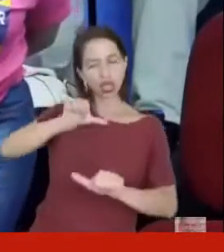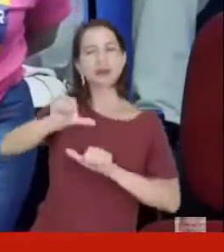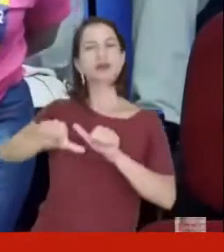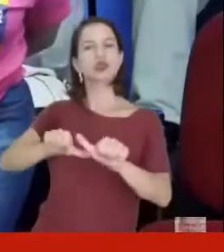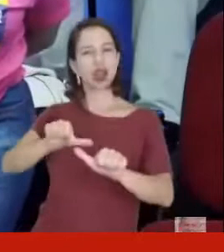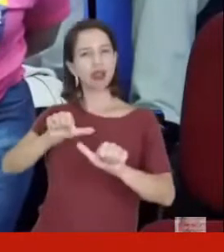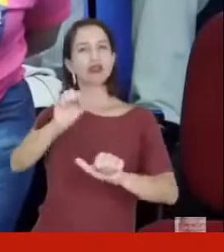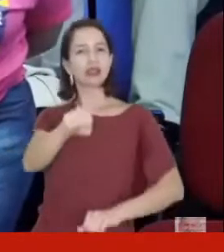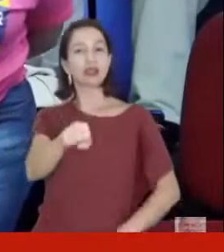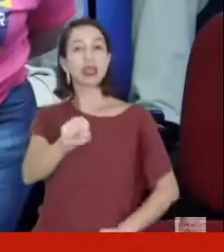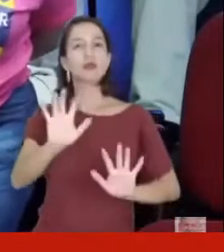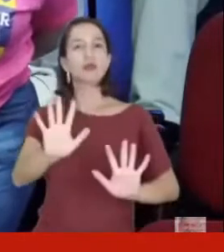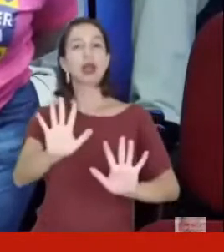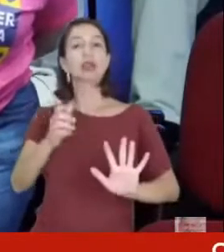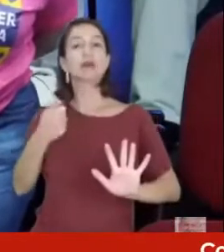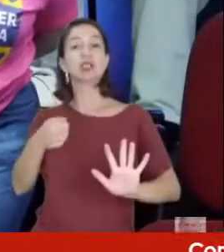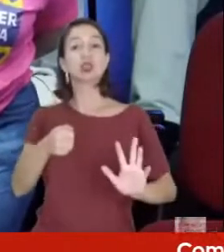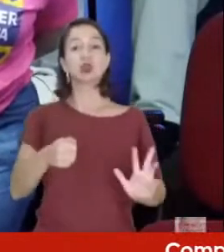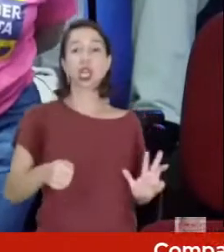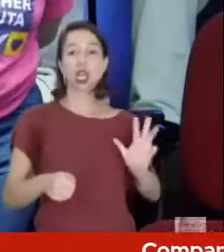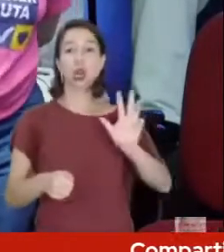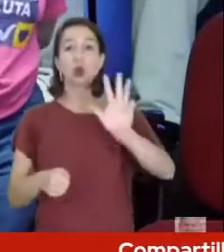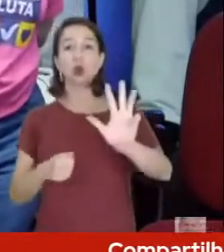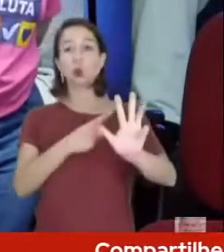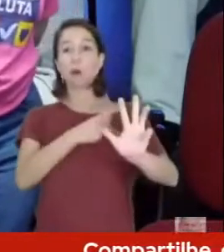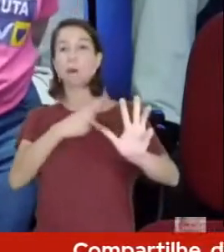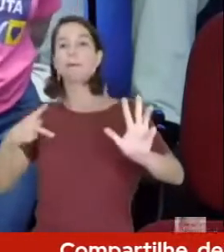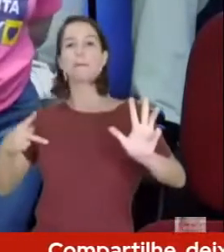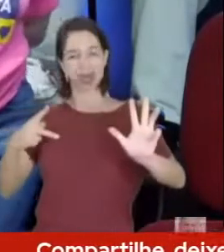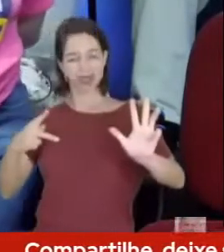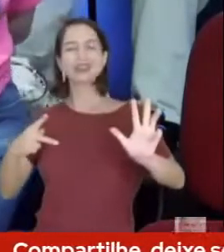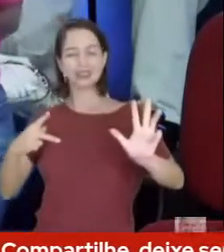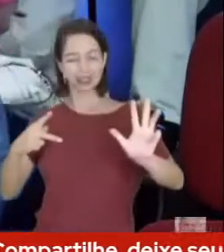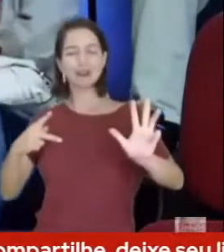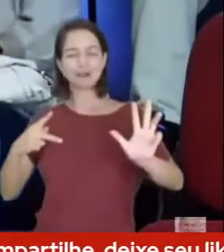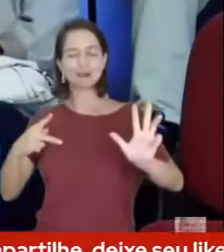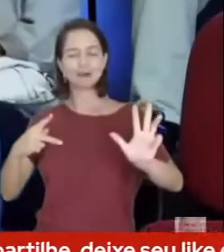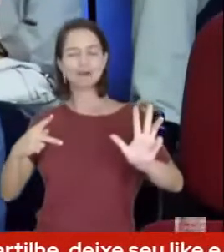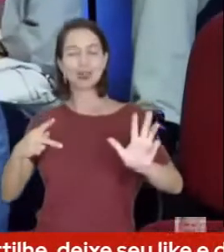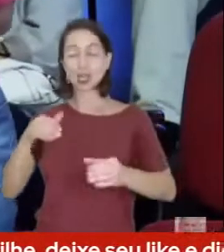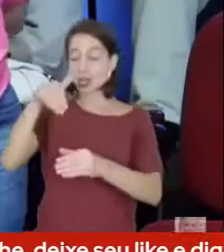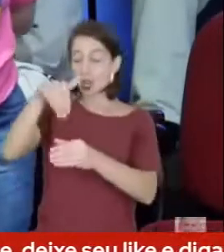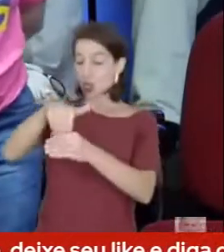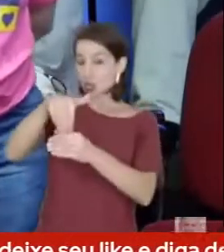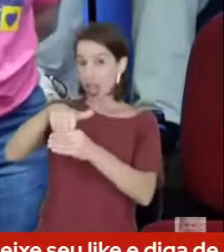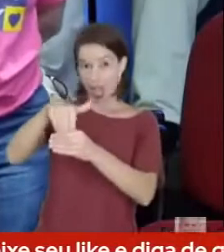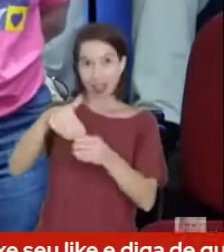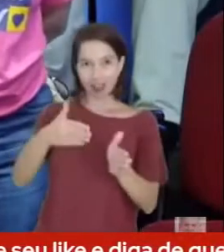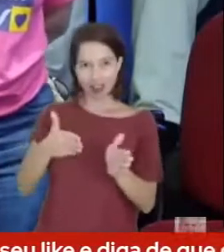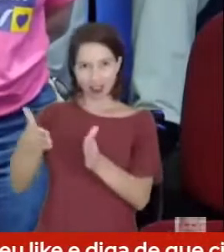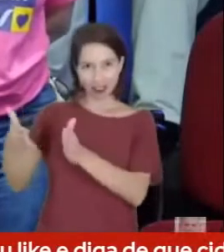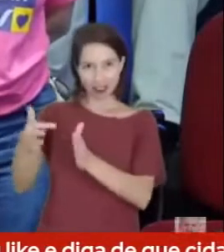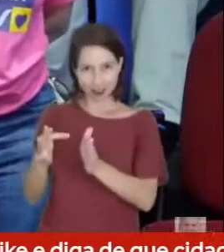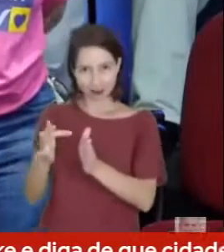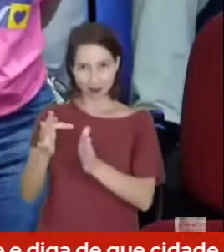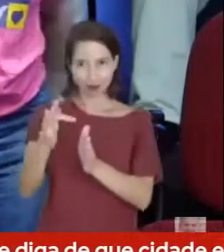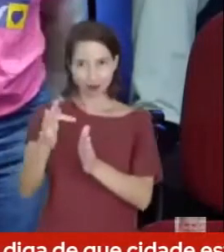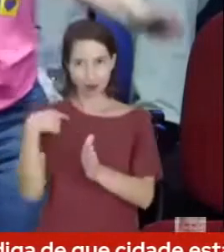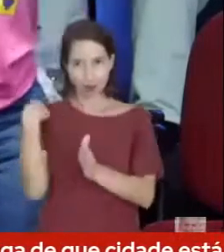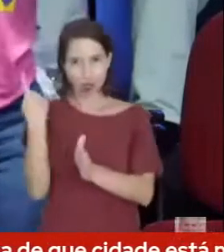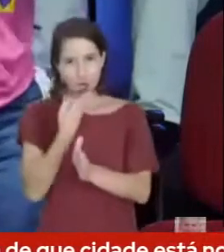eleição, nós temos que roubar aquela faixa de presidente e ir para a Lua. Ele nunca mais.